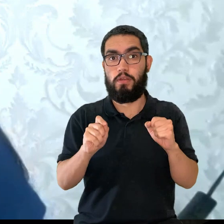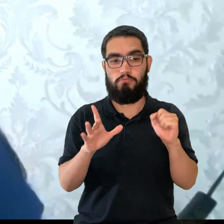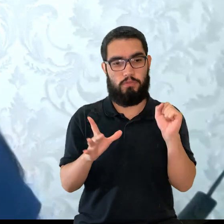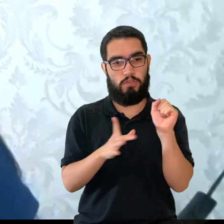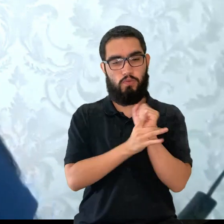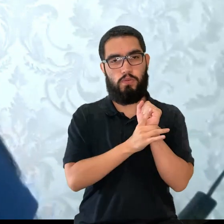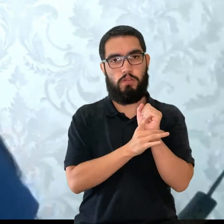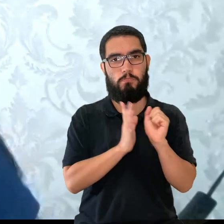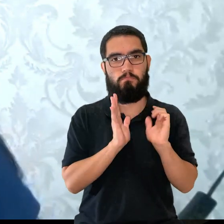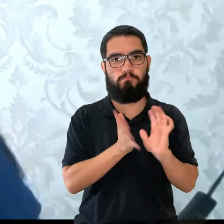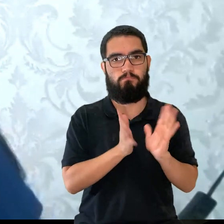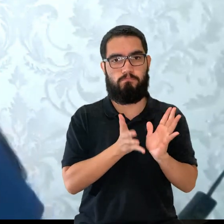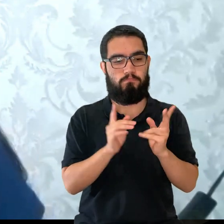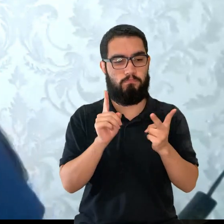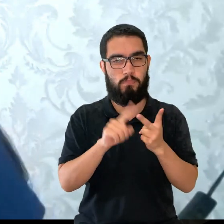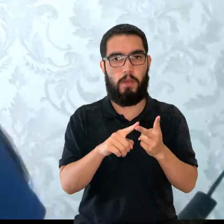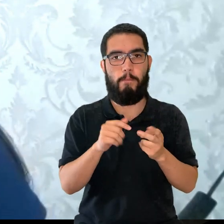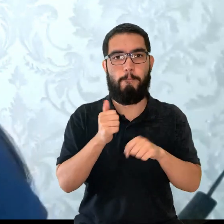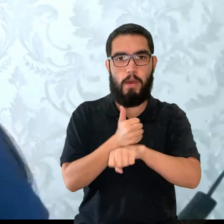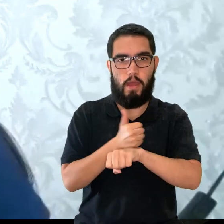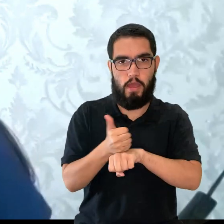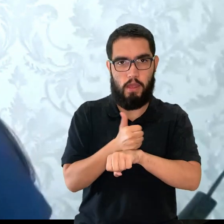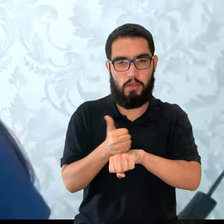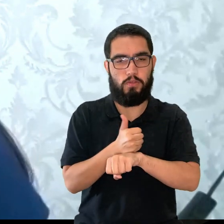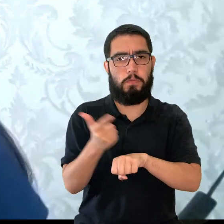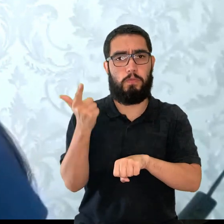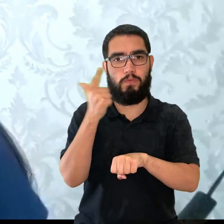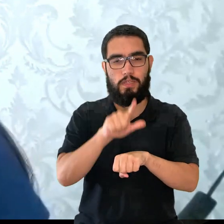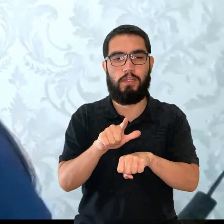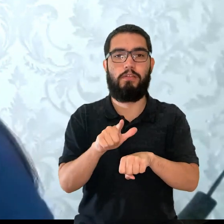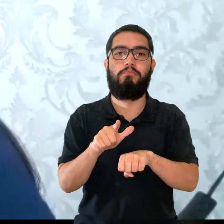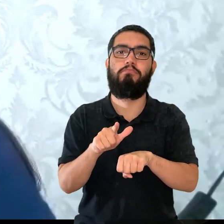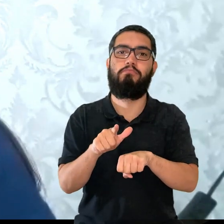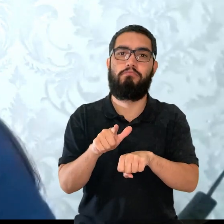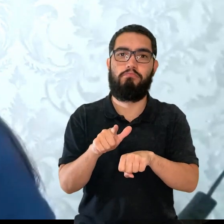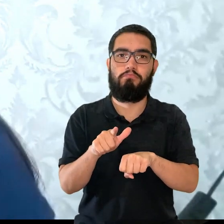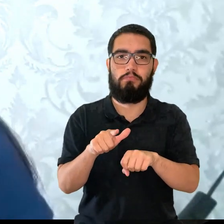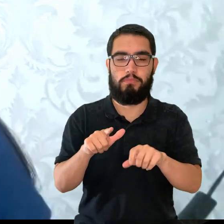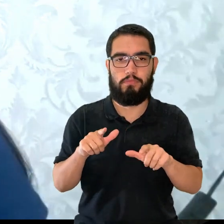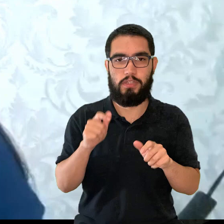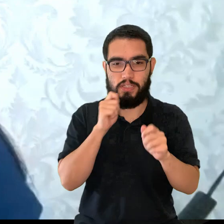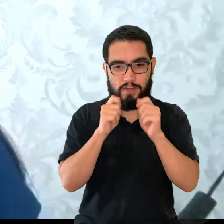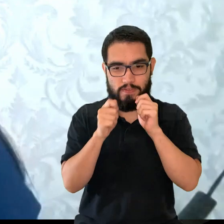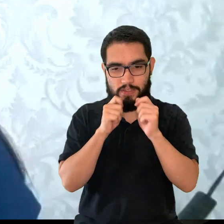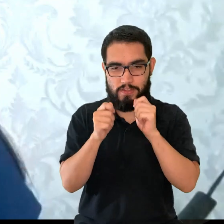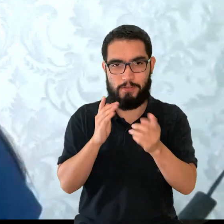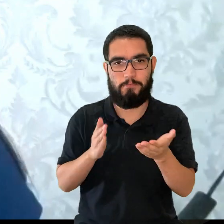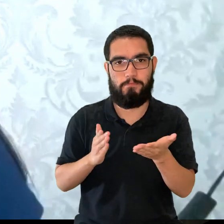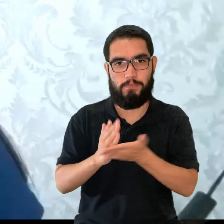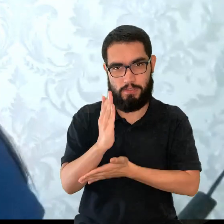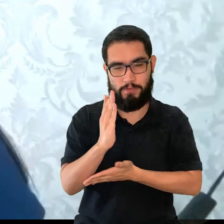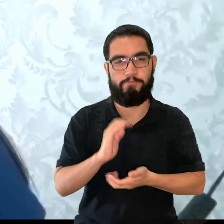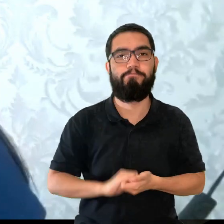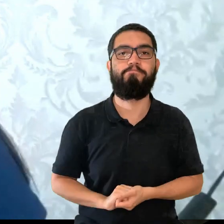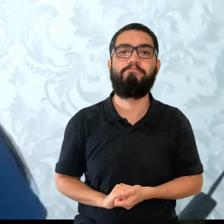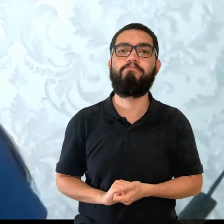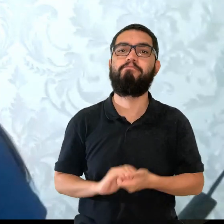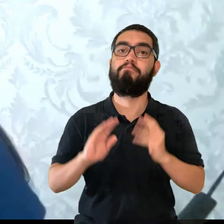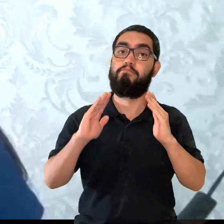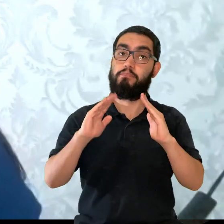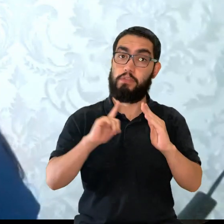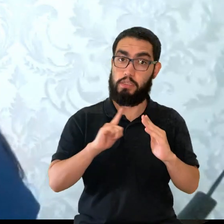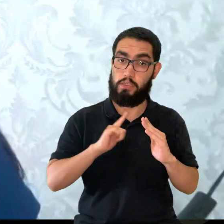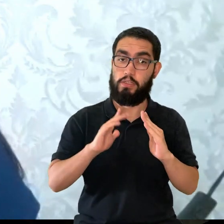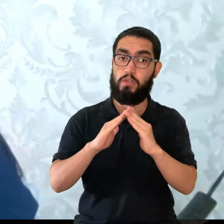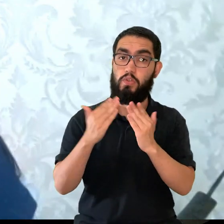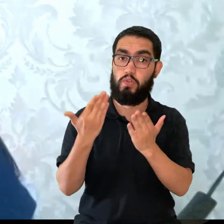ter segurança, prática, para você passar numa entrevista. Então, algumas escolas, principalmente